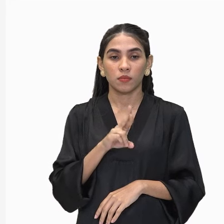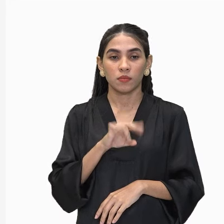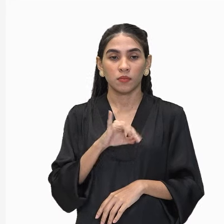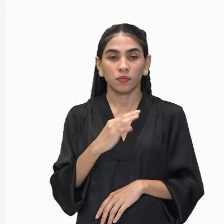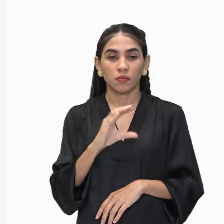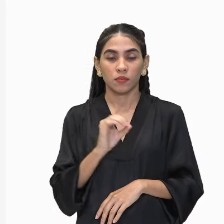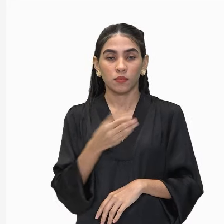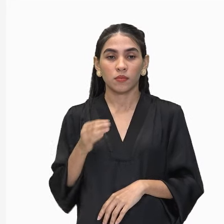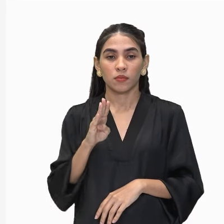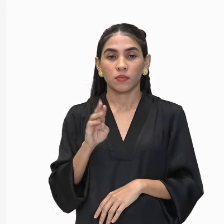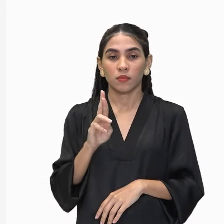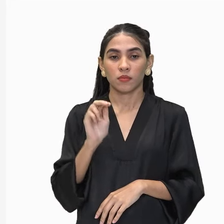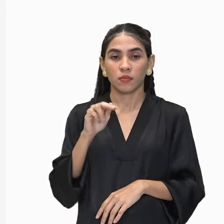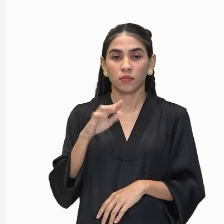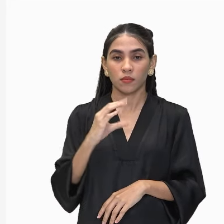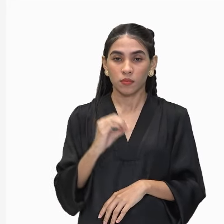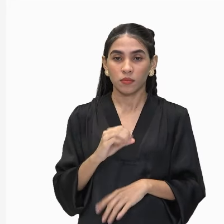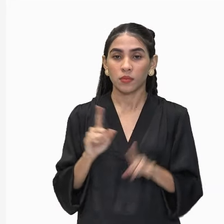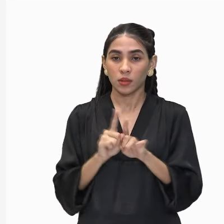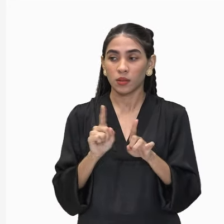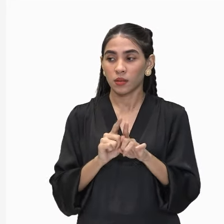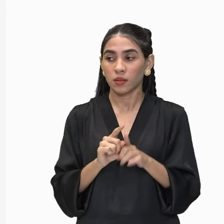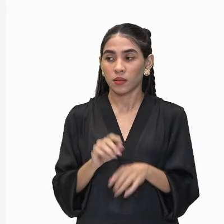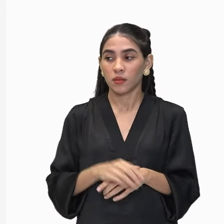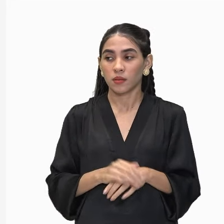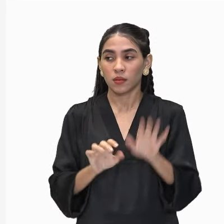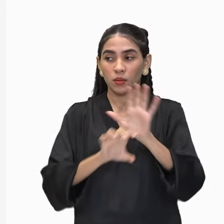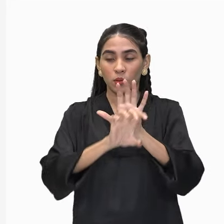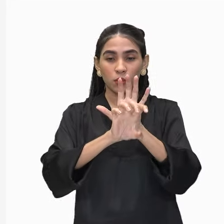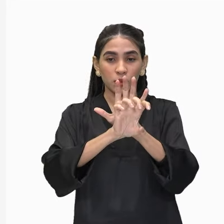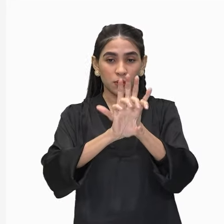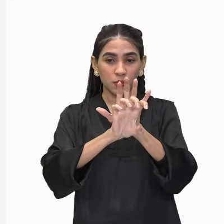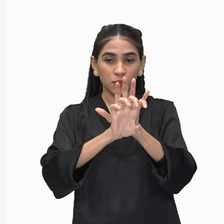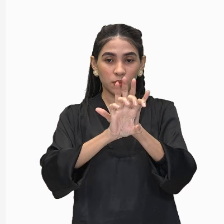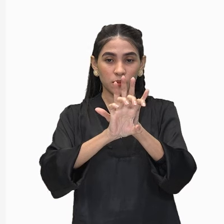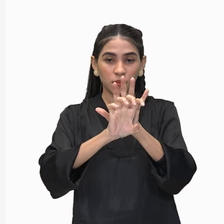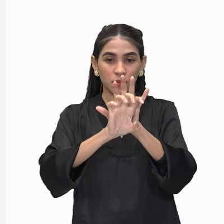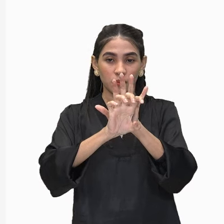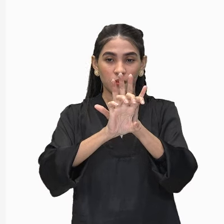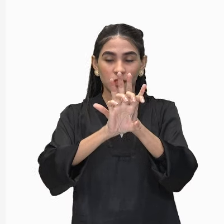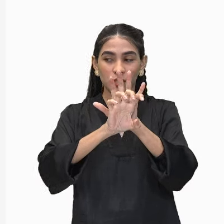branco. Também tem um hábito herbívoro e vive em áreas